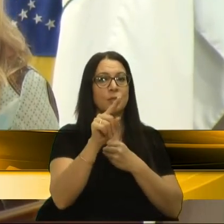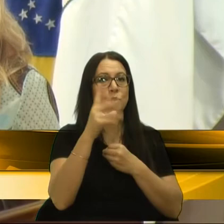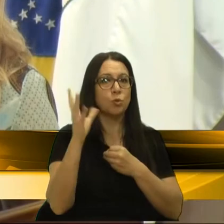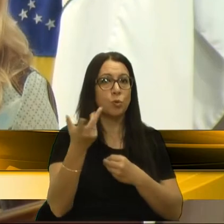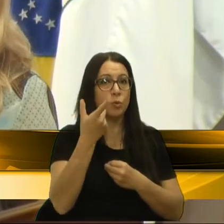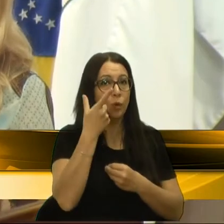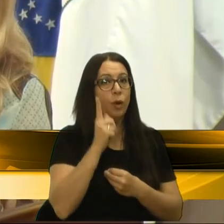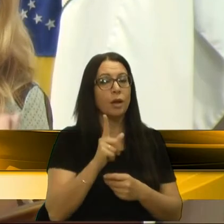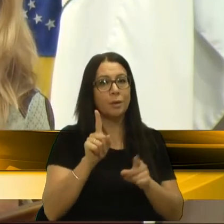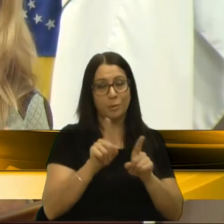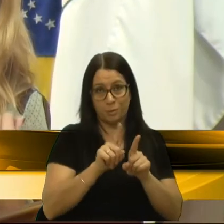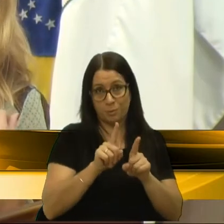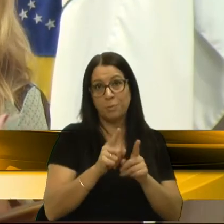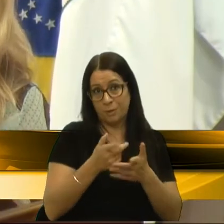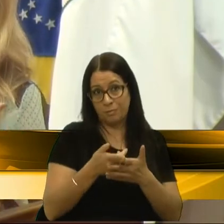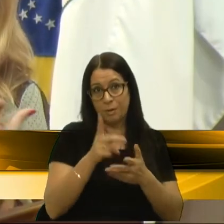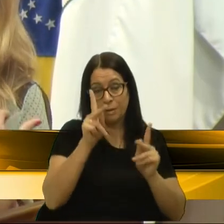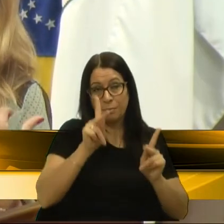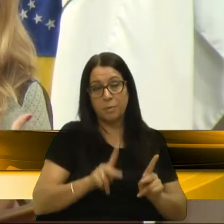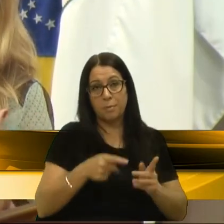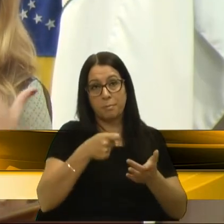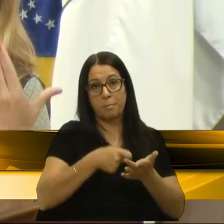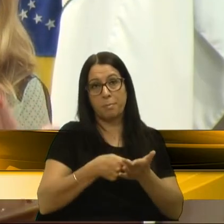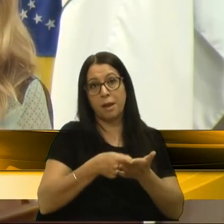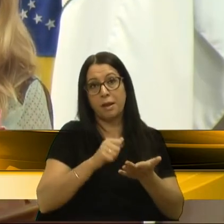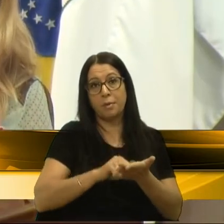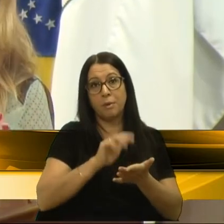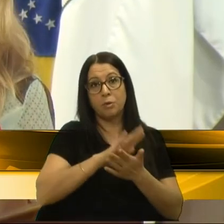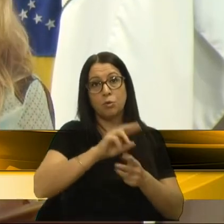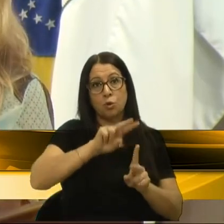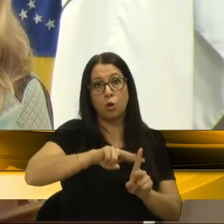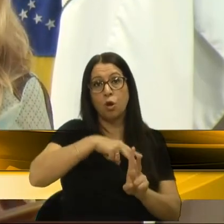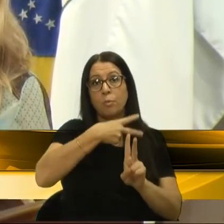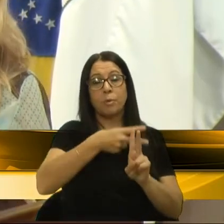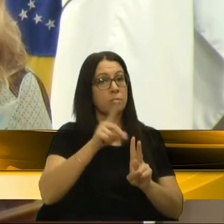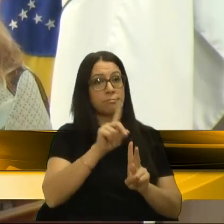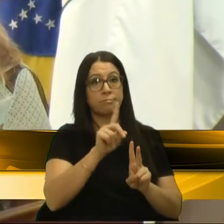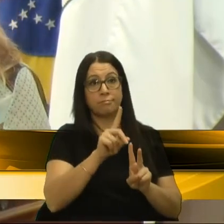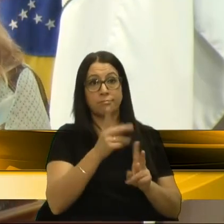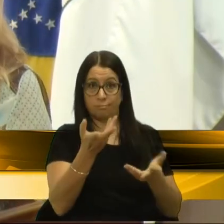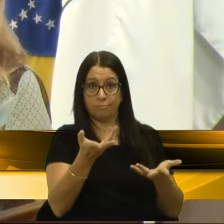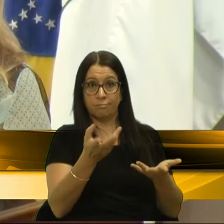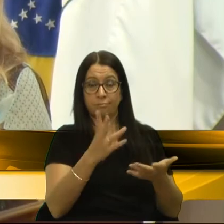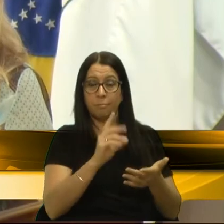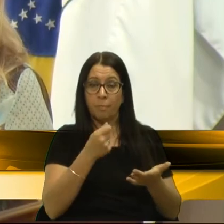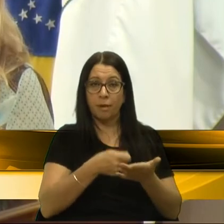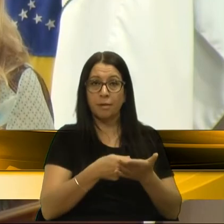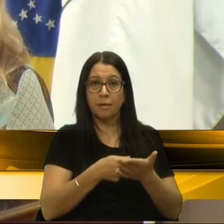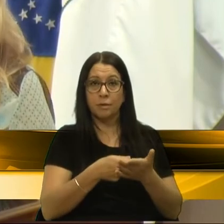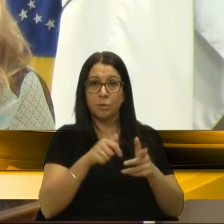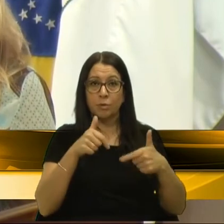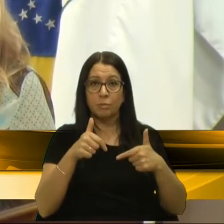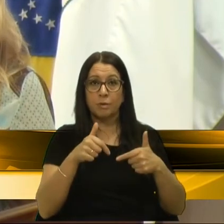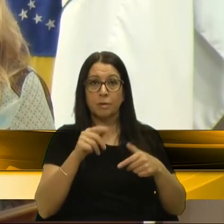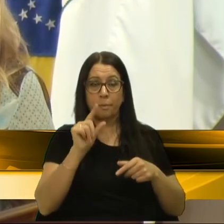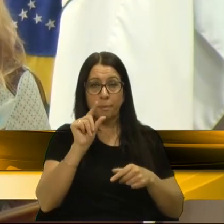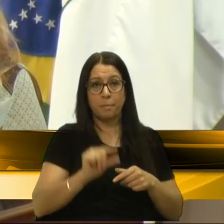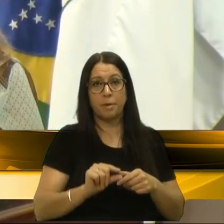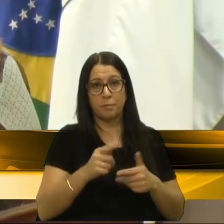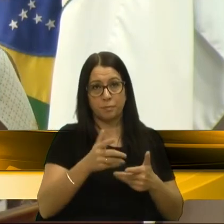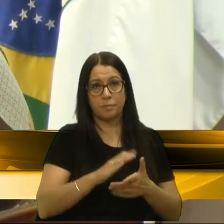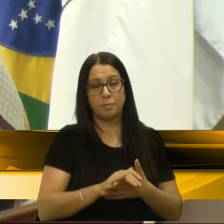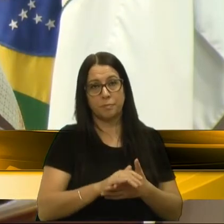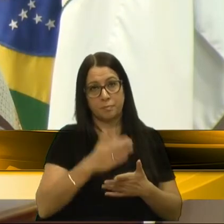ganham. Inclusive, a pessoa que pagaria uma multa dobrada não é lesada. Certamente, o serviço custará menos do que